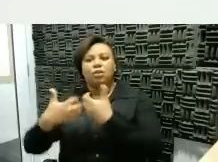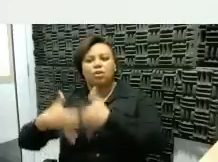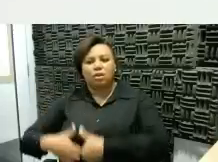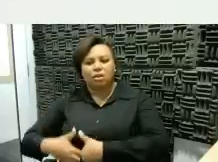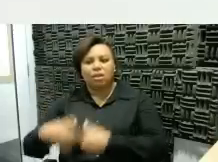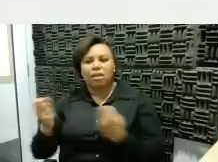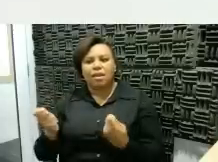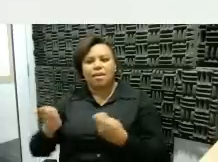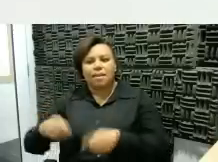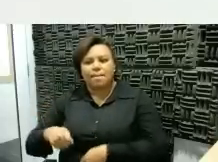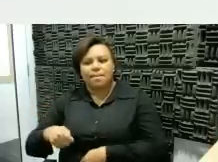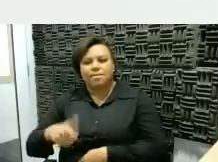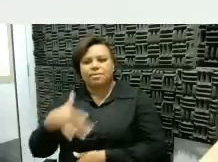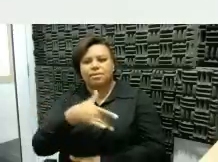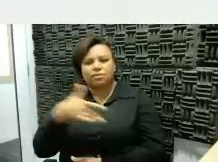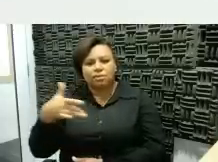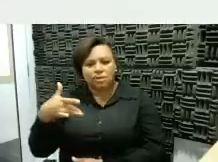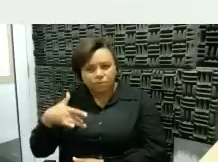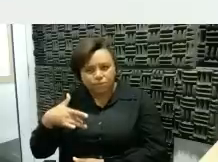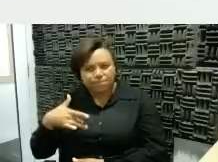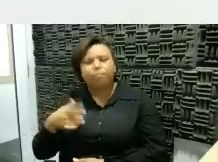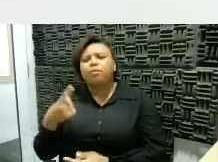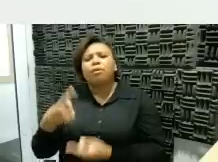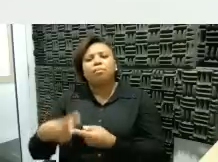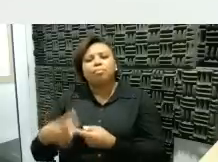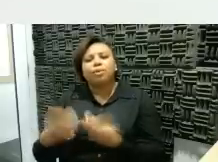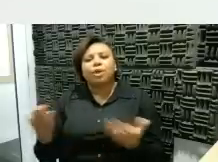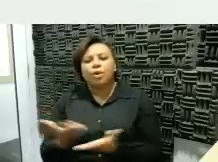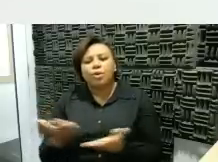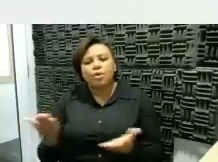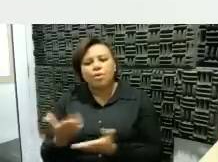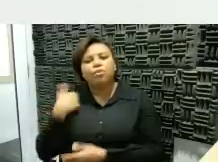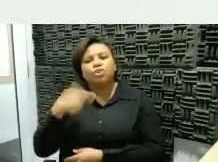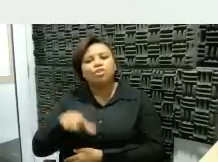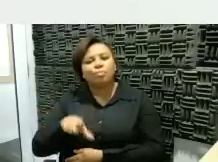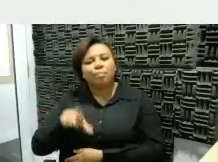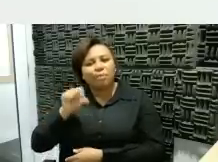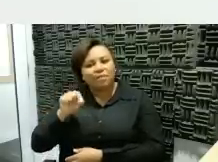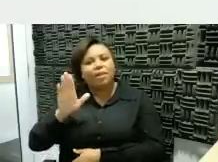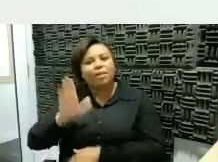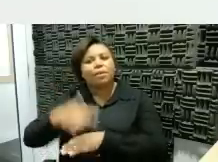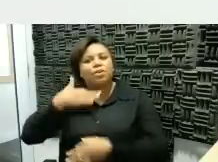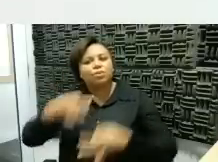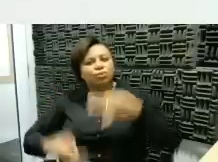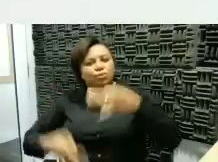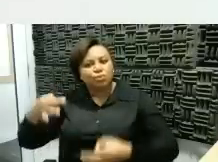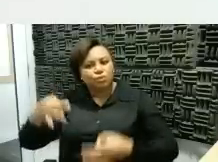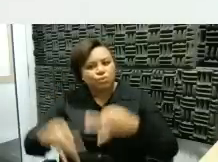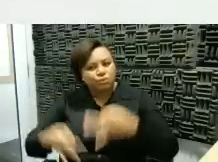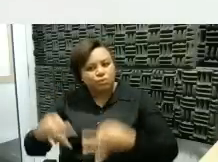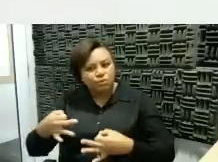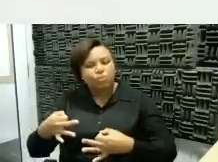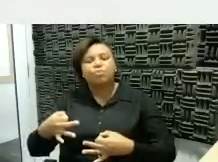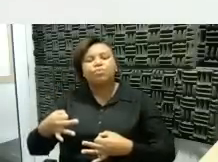ã Por que que hoje em dia a gente prefere e é muito mais justo e é muito mais eh hã